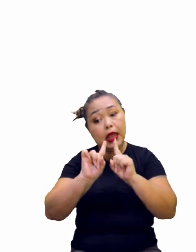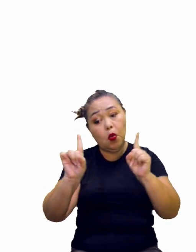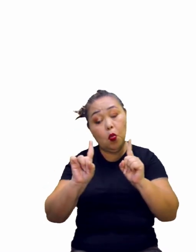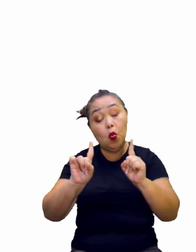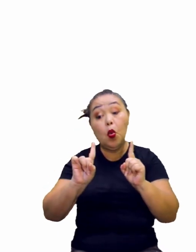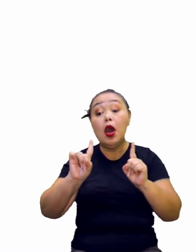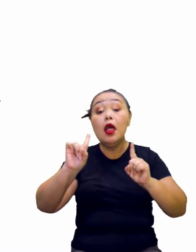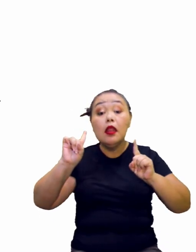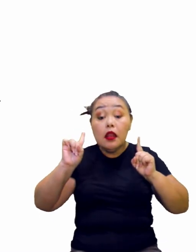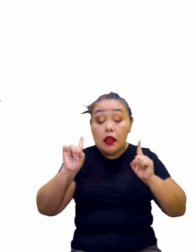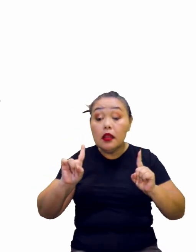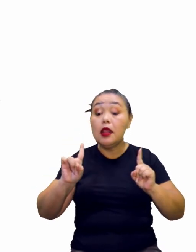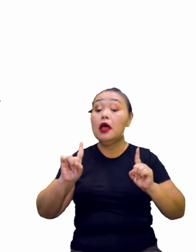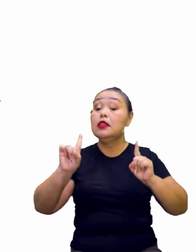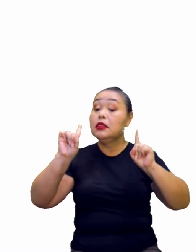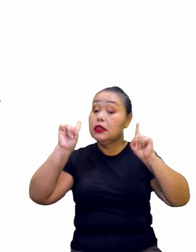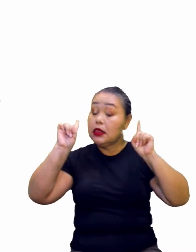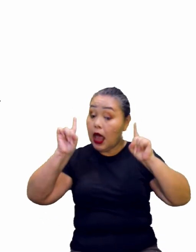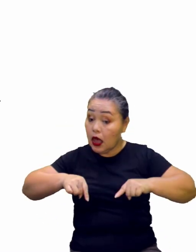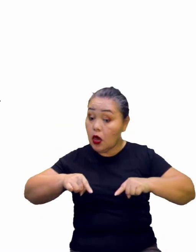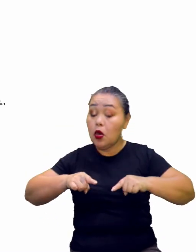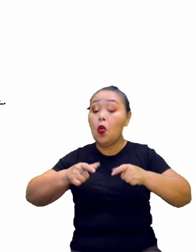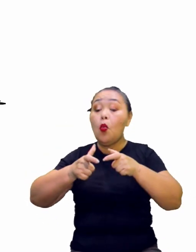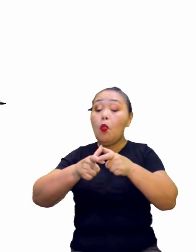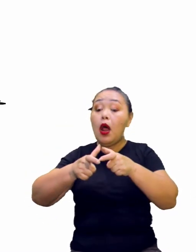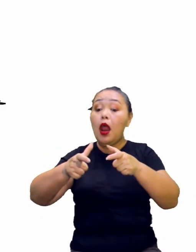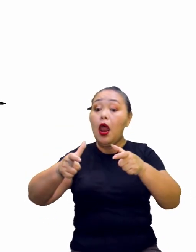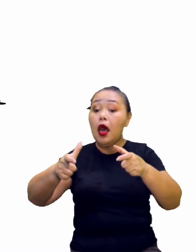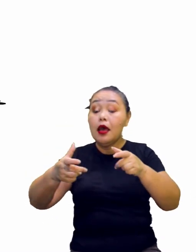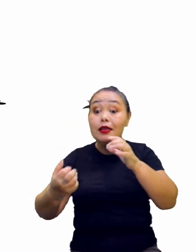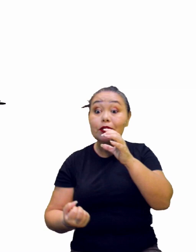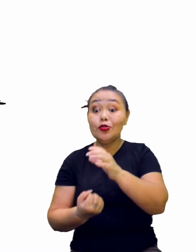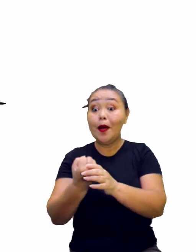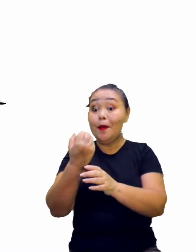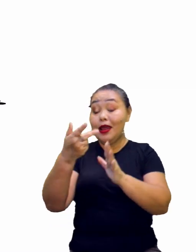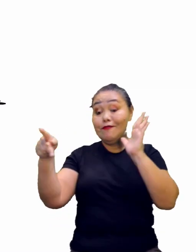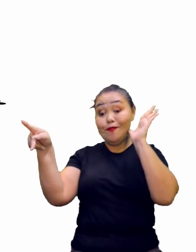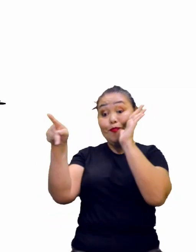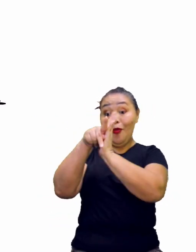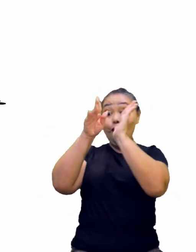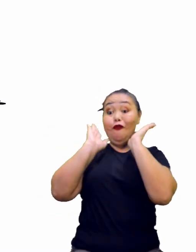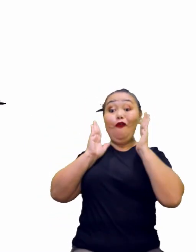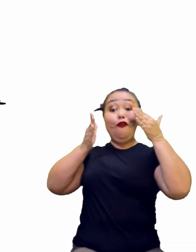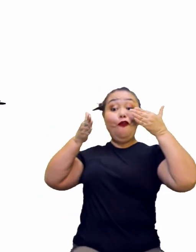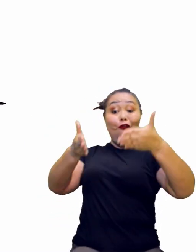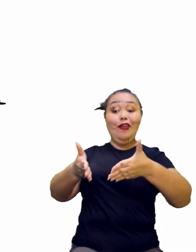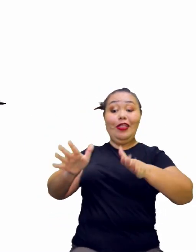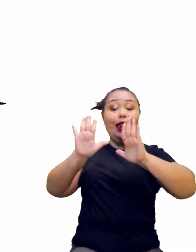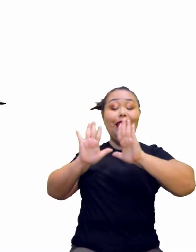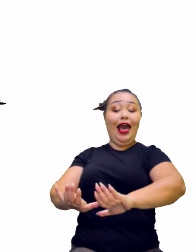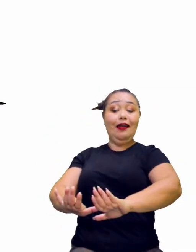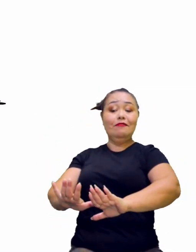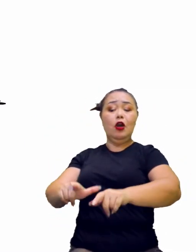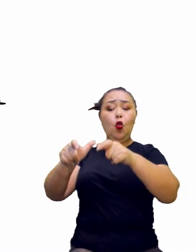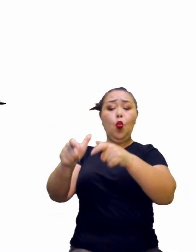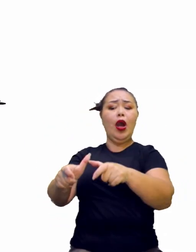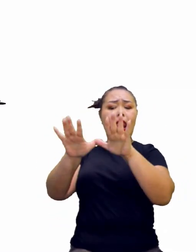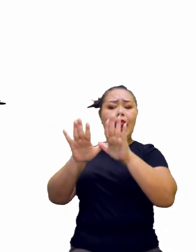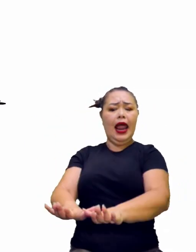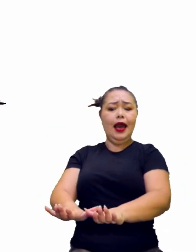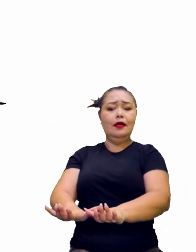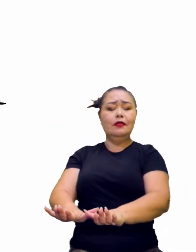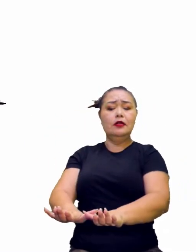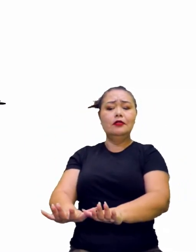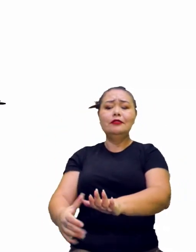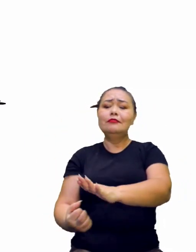de endemismo, quer dizer, só aparece ali, é específico, é nativo daquela determinada região e